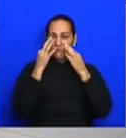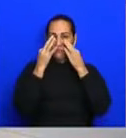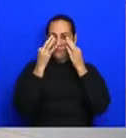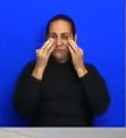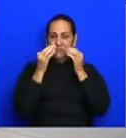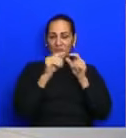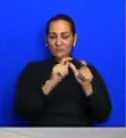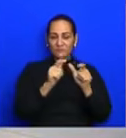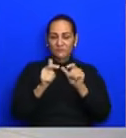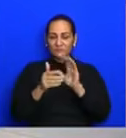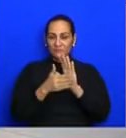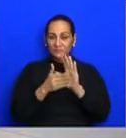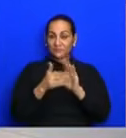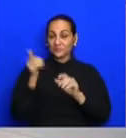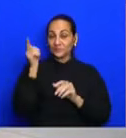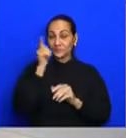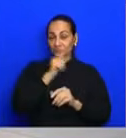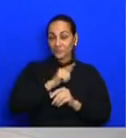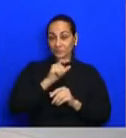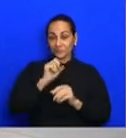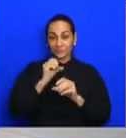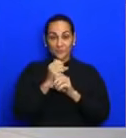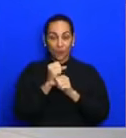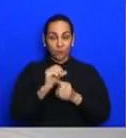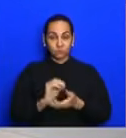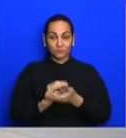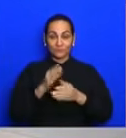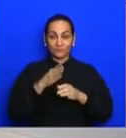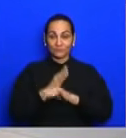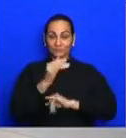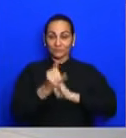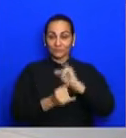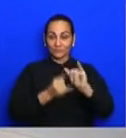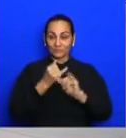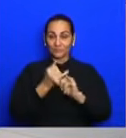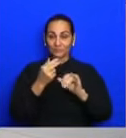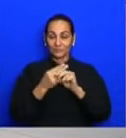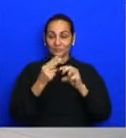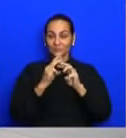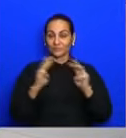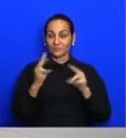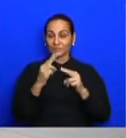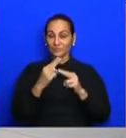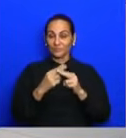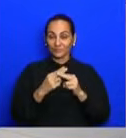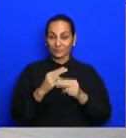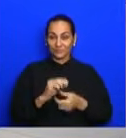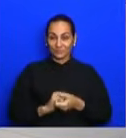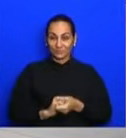apuração, você vai poder saber de onde são as apostas premiadas ou se o prêmio está acumulado acessando loterias.caixa.gov.br.